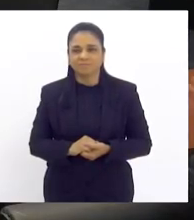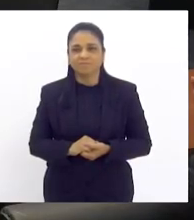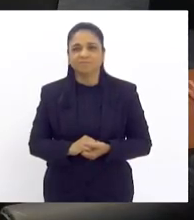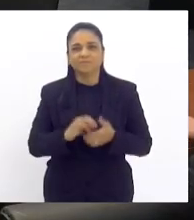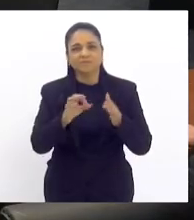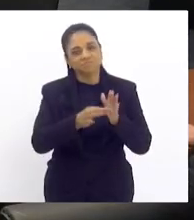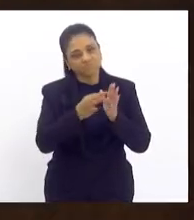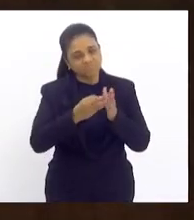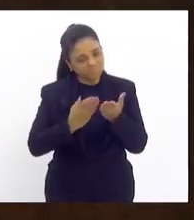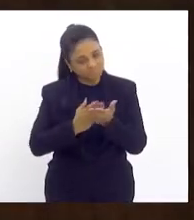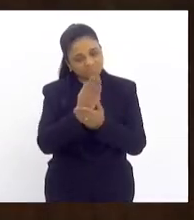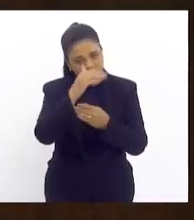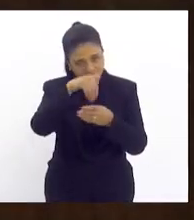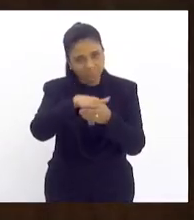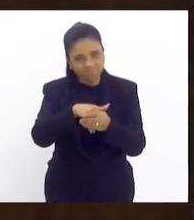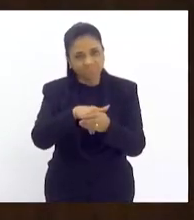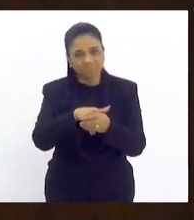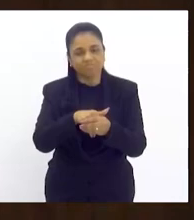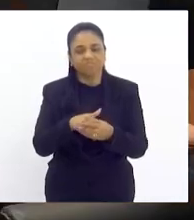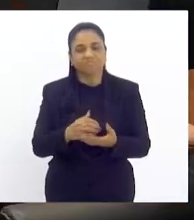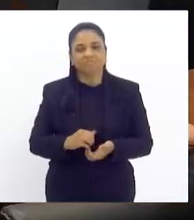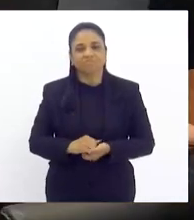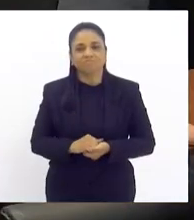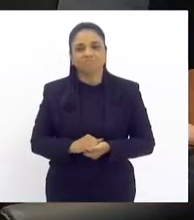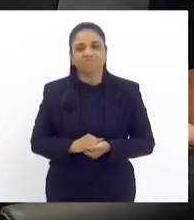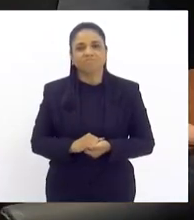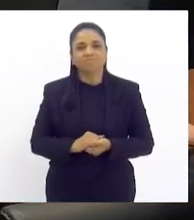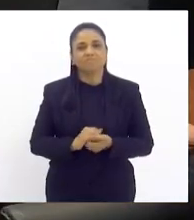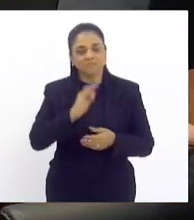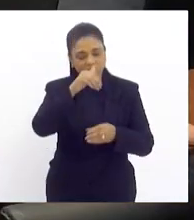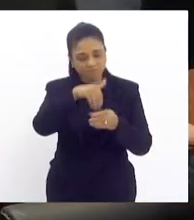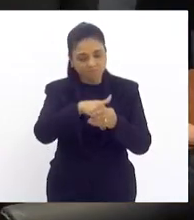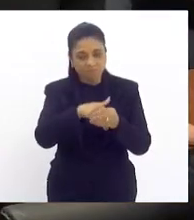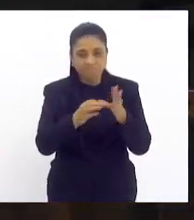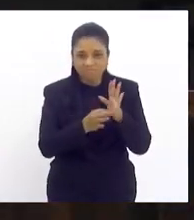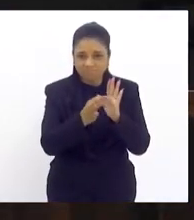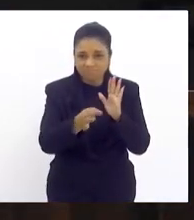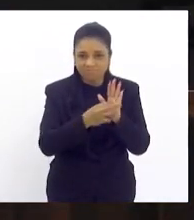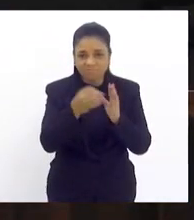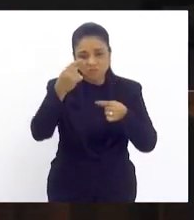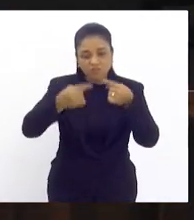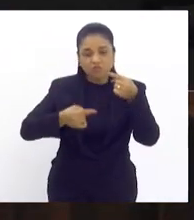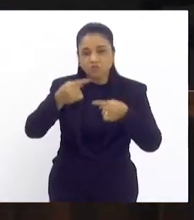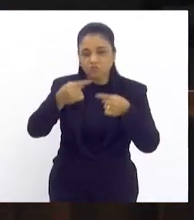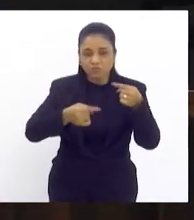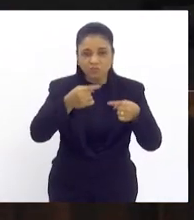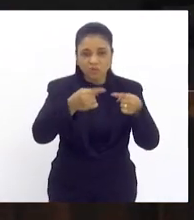Aparecer favorável, senhora presidenta. Com os pareceres emitidos, em discussão.